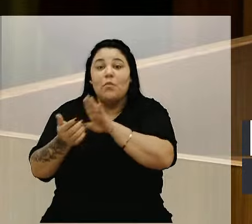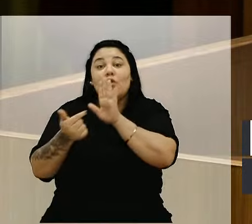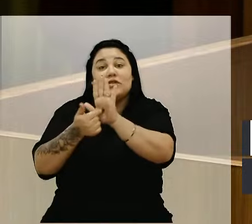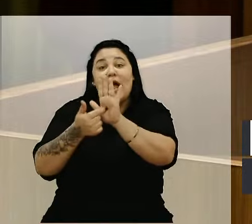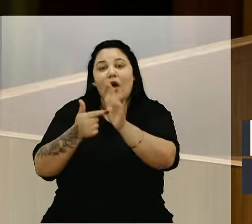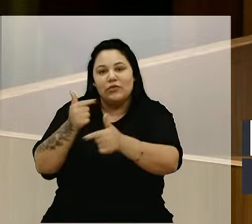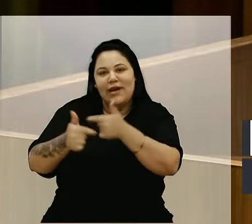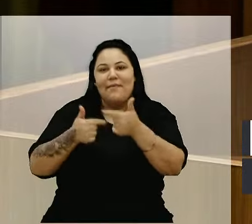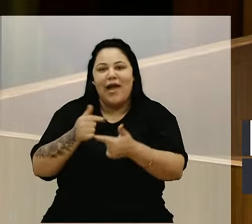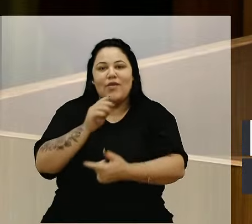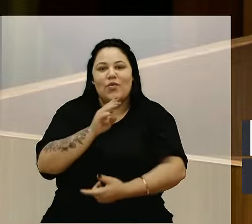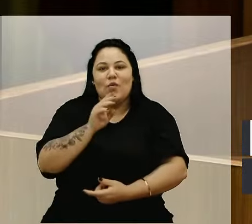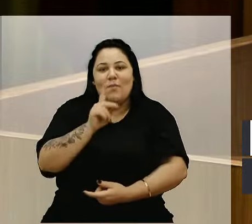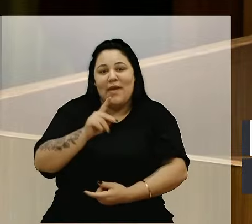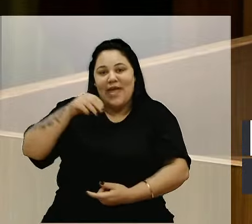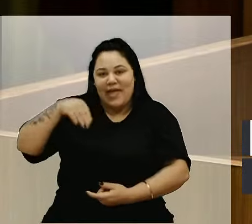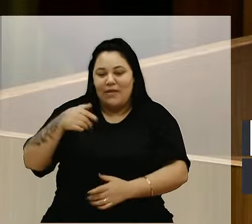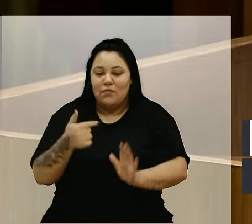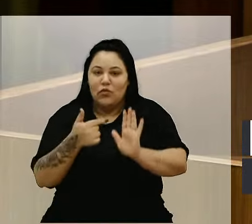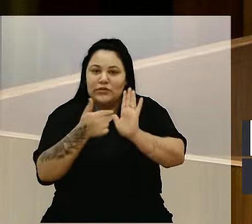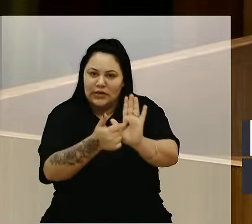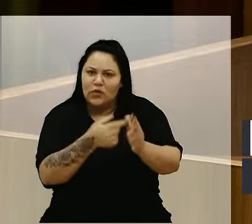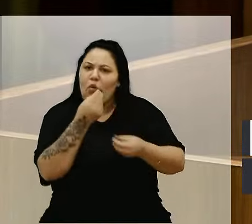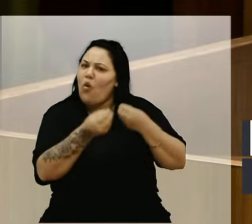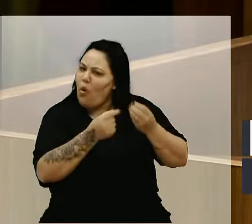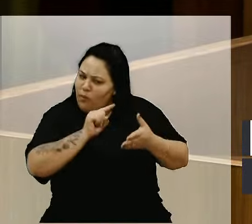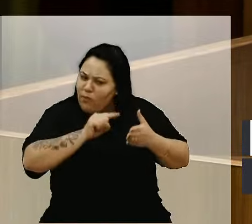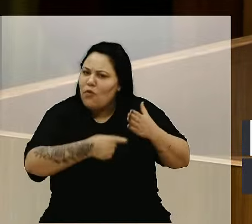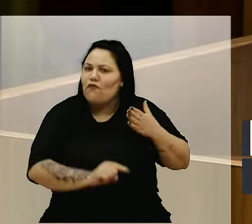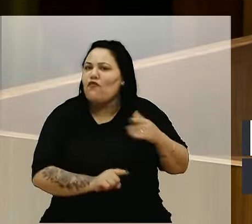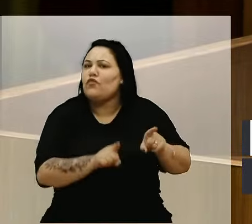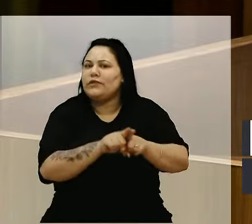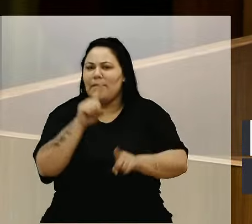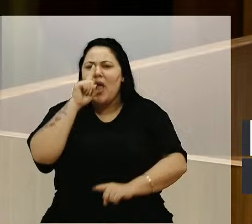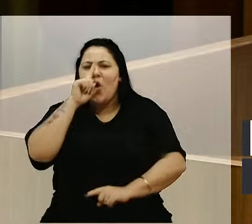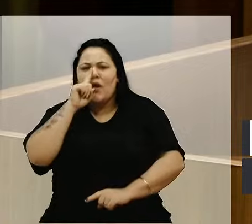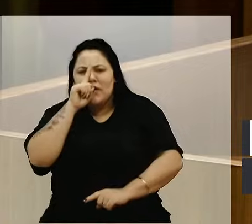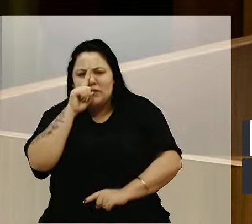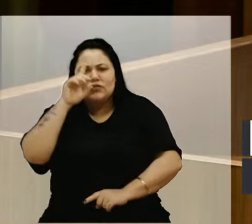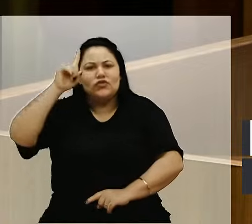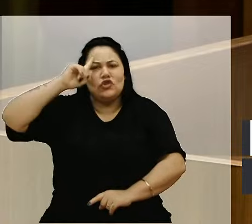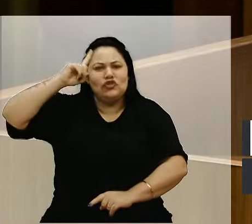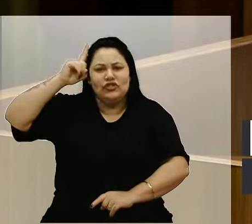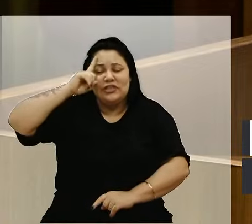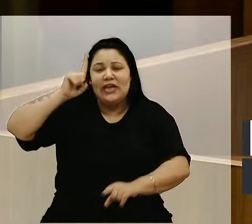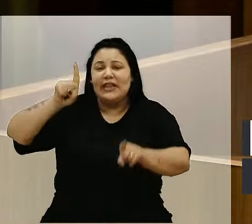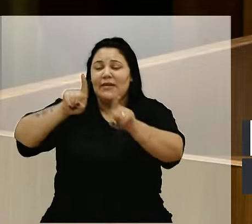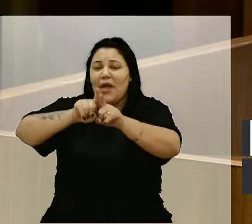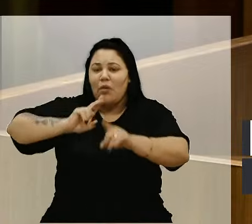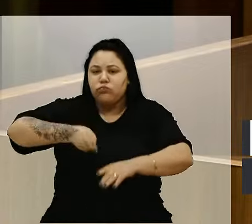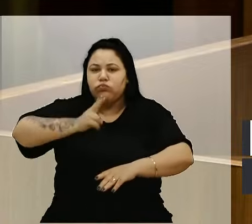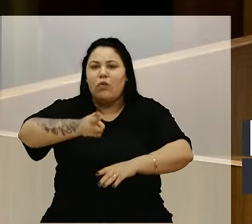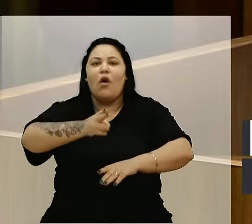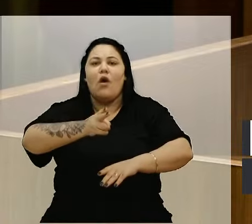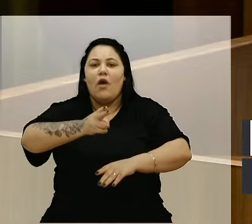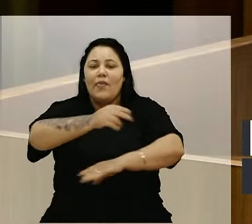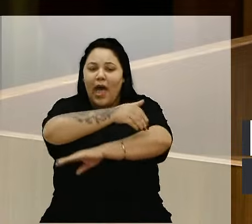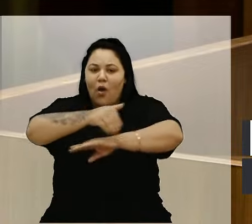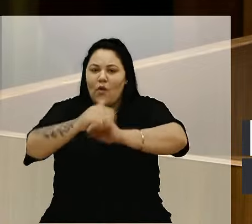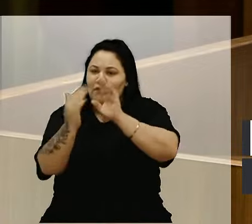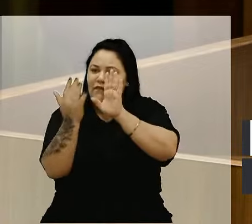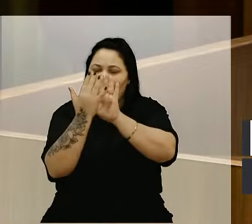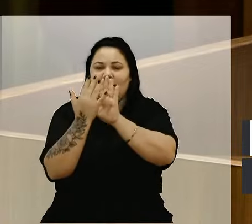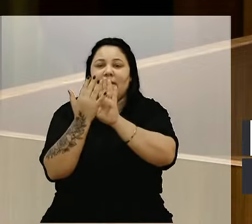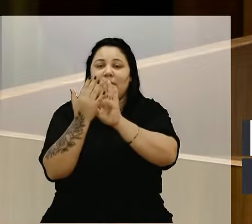do PM, revelando a sua complexidade, os riscos diários e constantes que enfrenta. É, acima